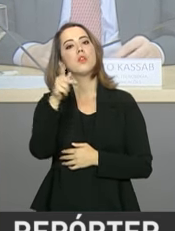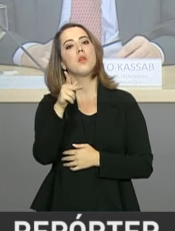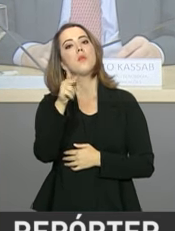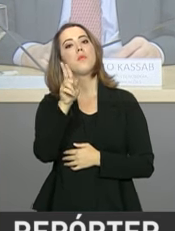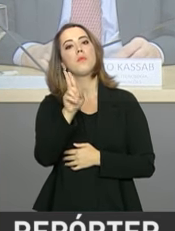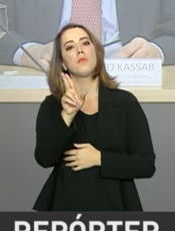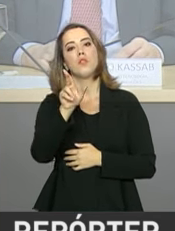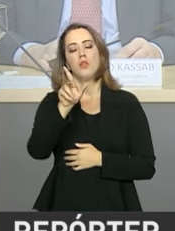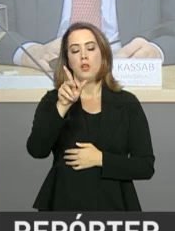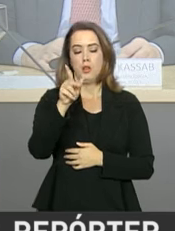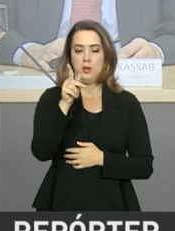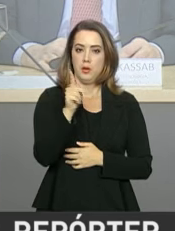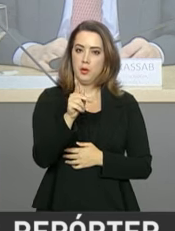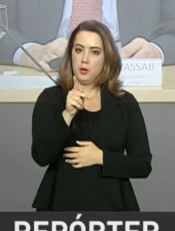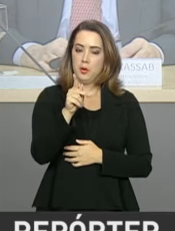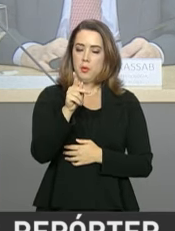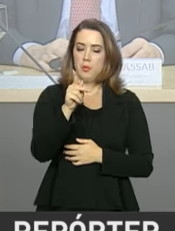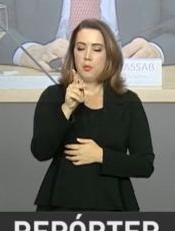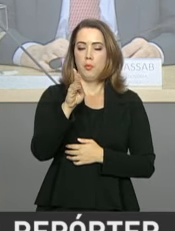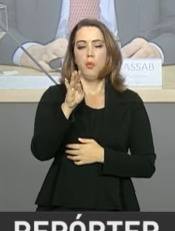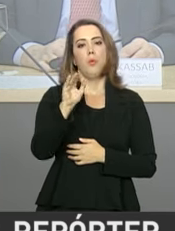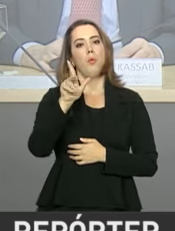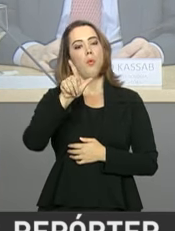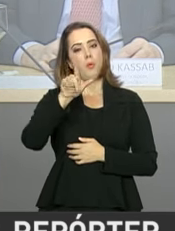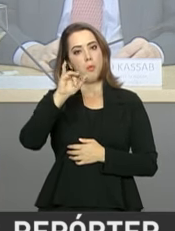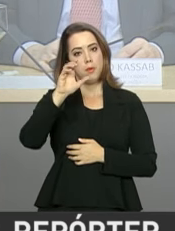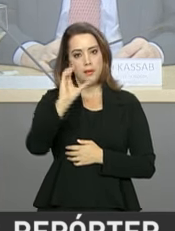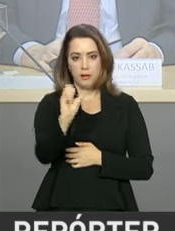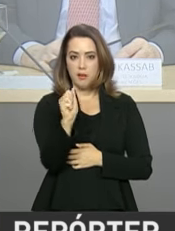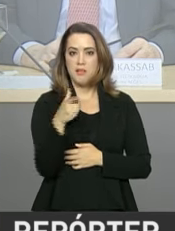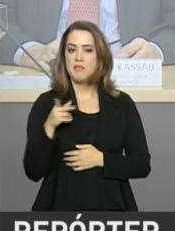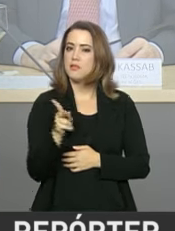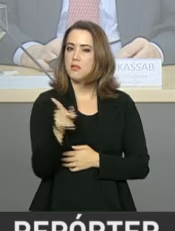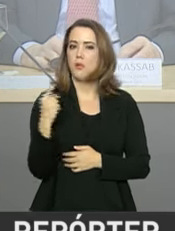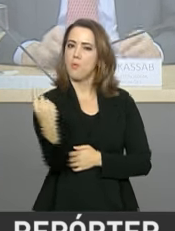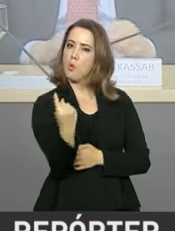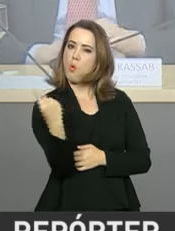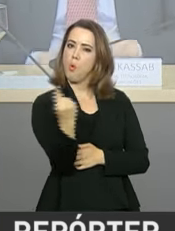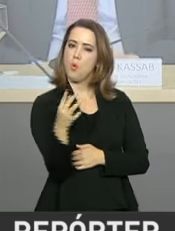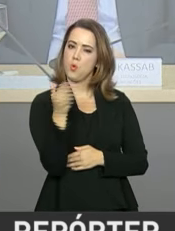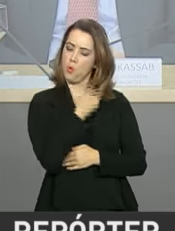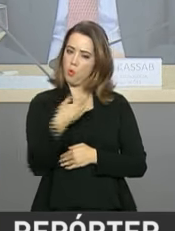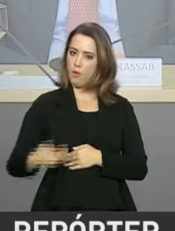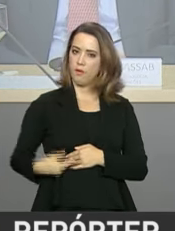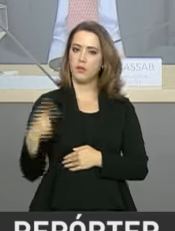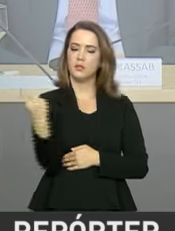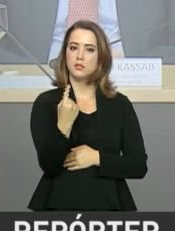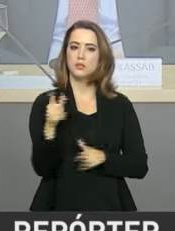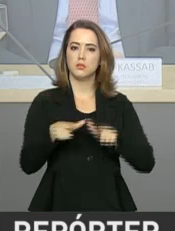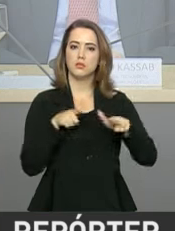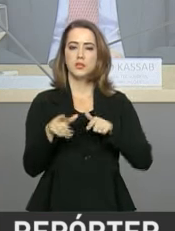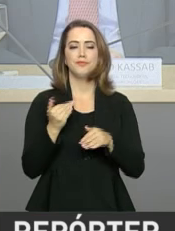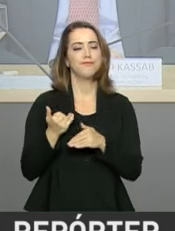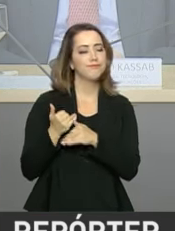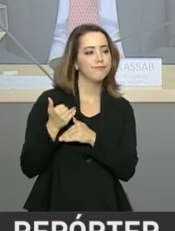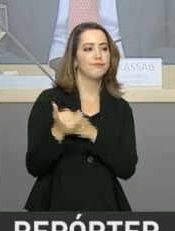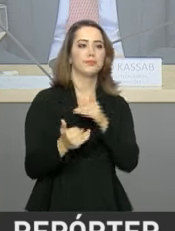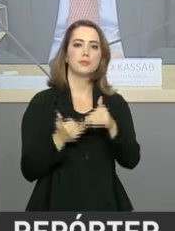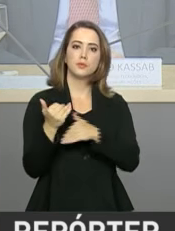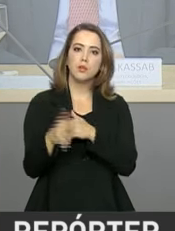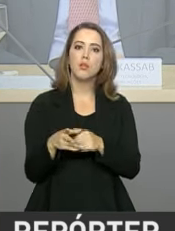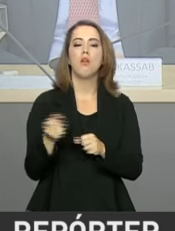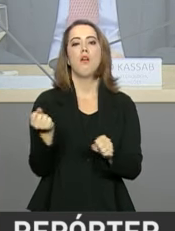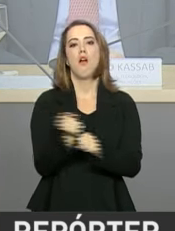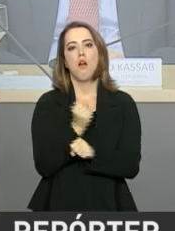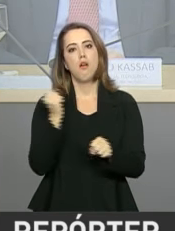anos nós temos um movimento que busca a centralização do Poder foi assim de 91 a 30 foi assim de 30 a 45 foi assim